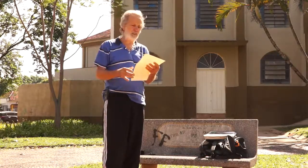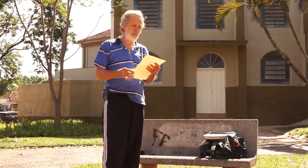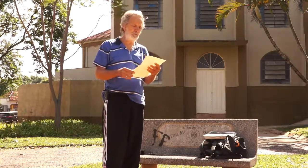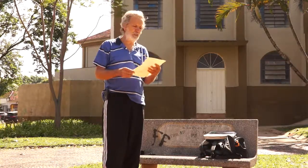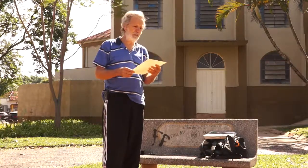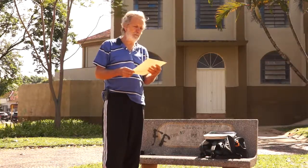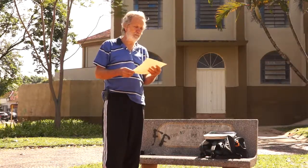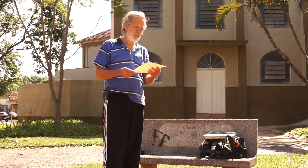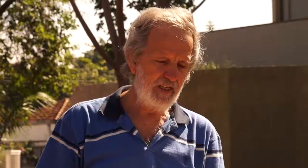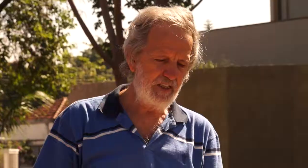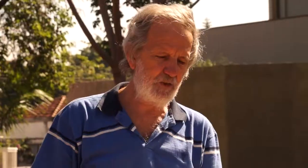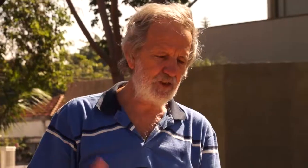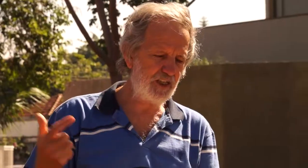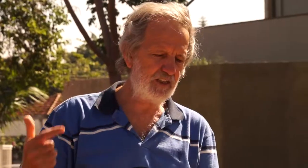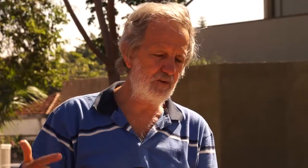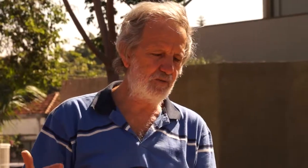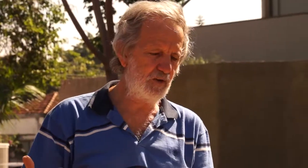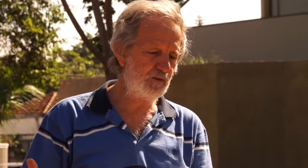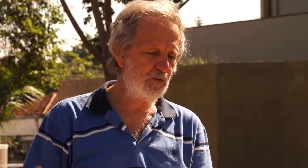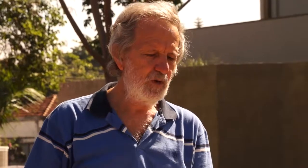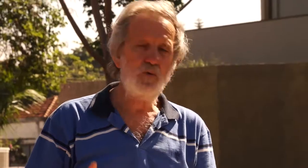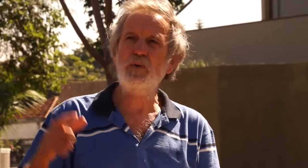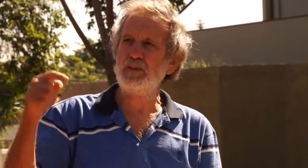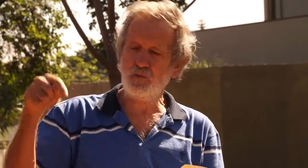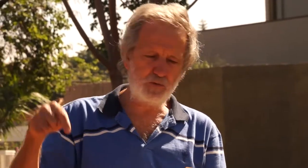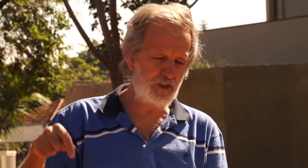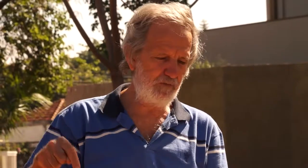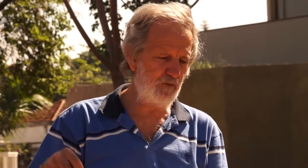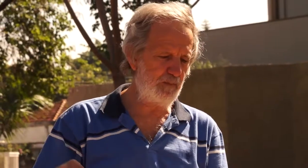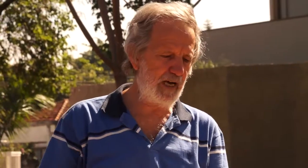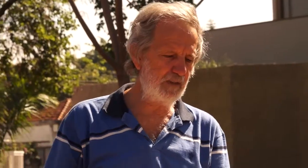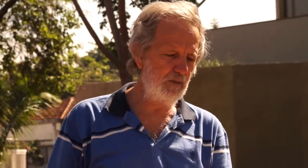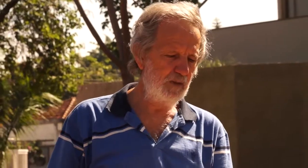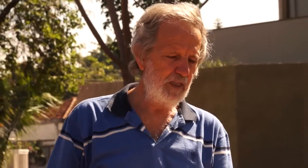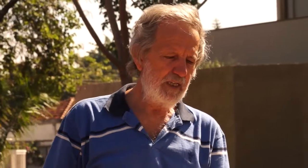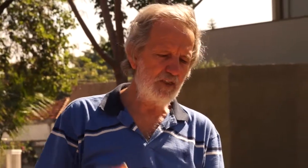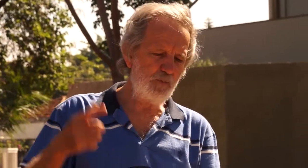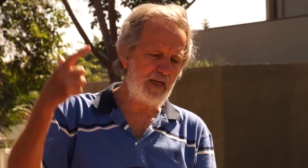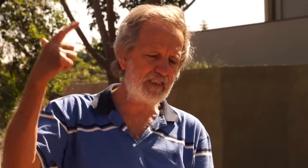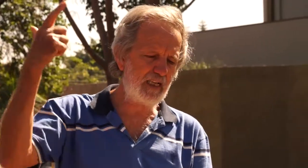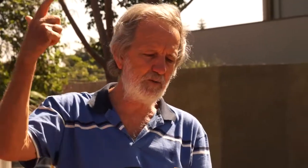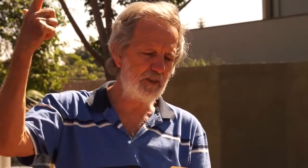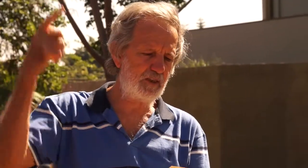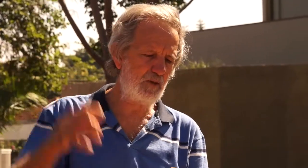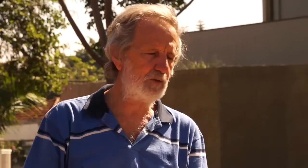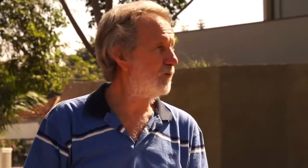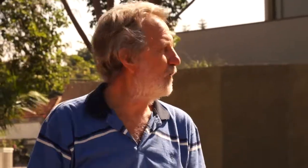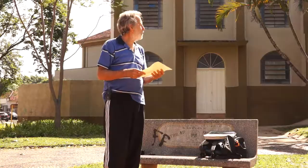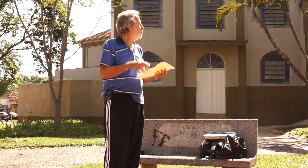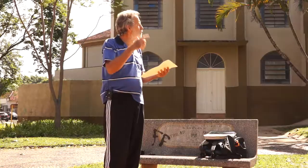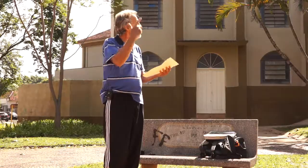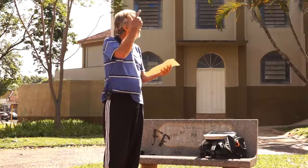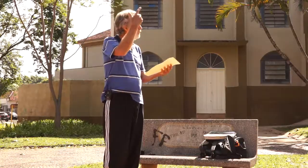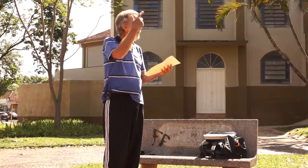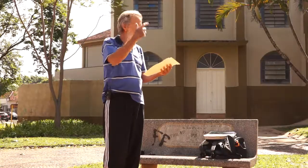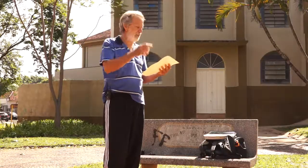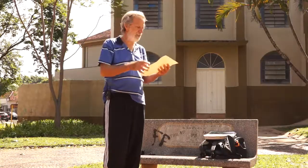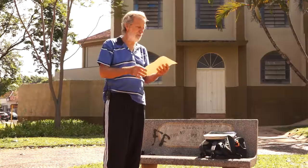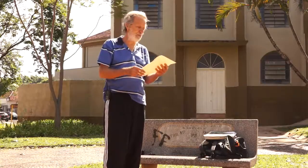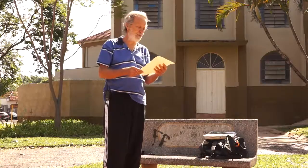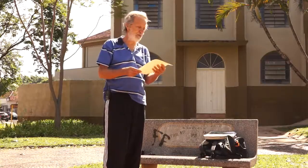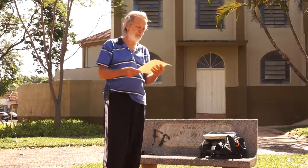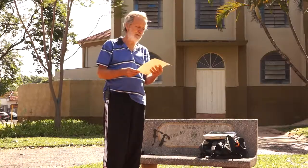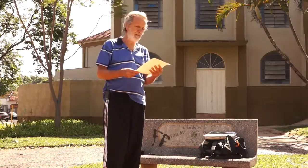eu testemunhei. E hoje aqui eu volto, um adulto já formado, e no passado me solto, com muito a